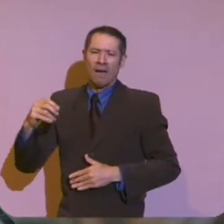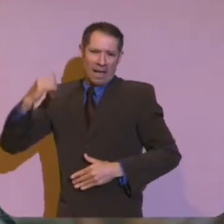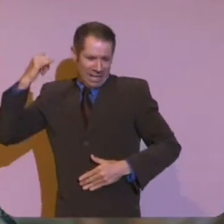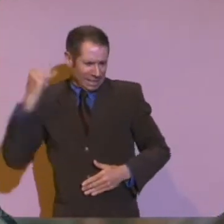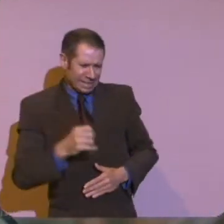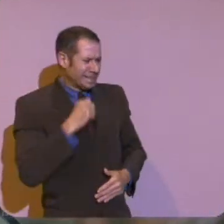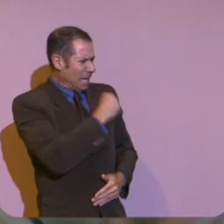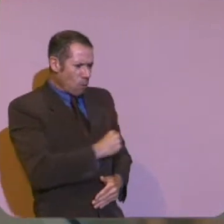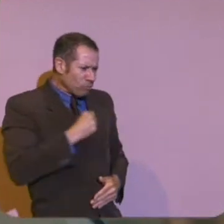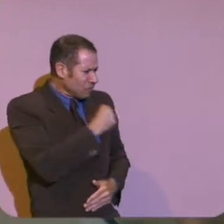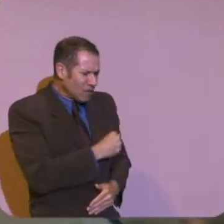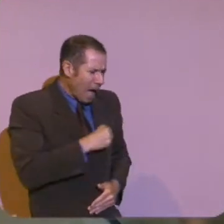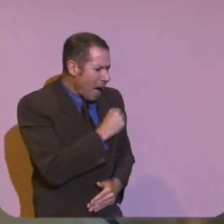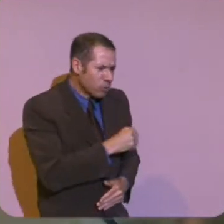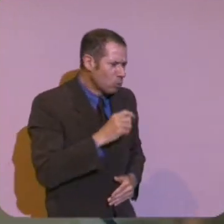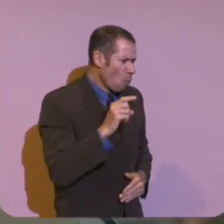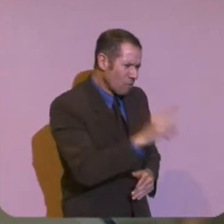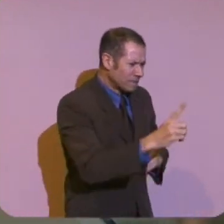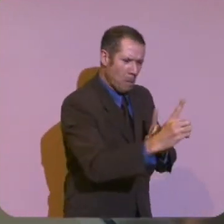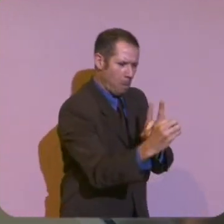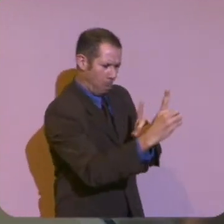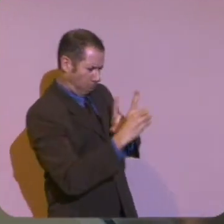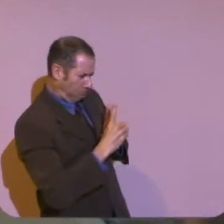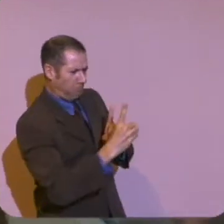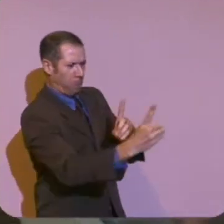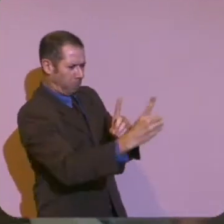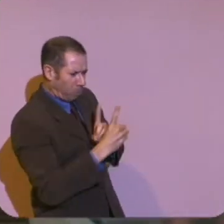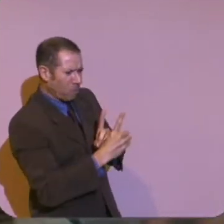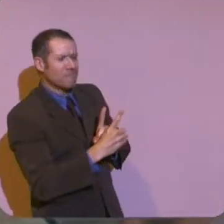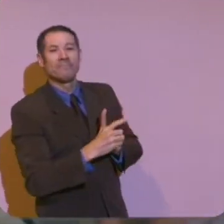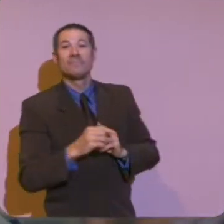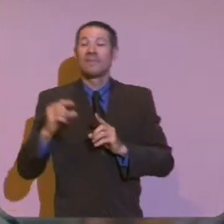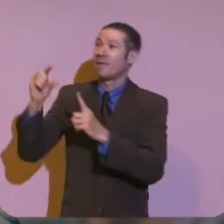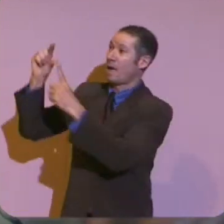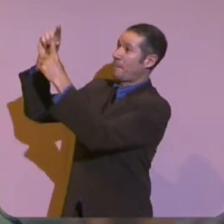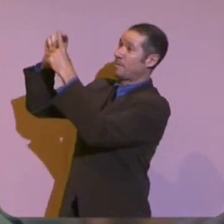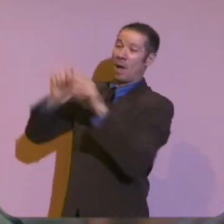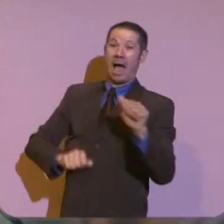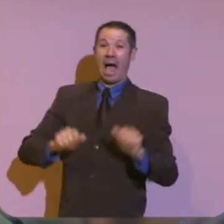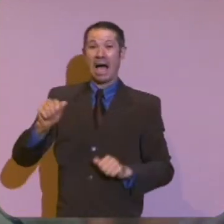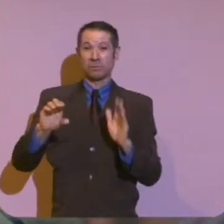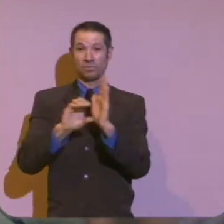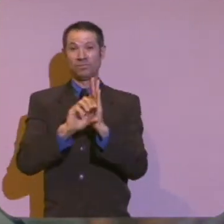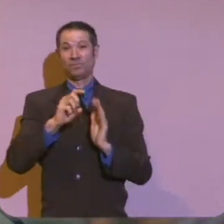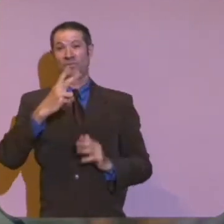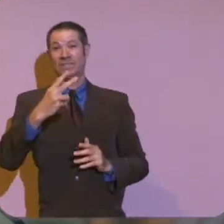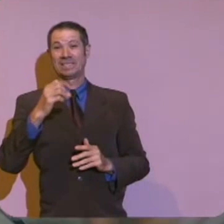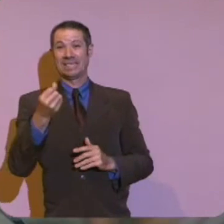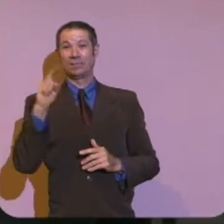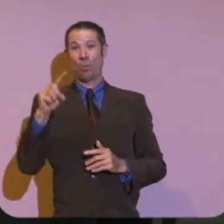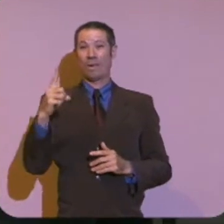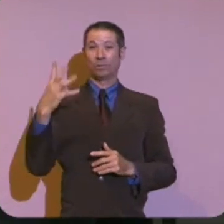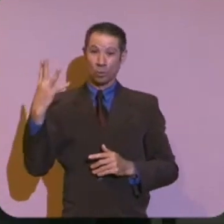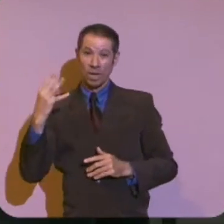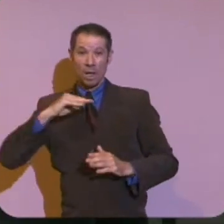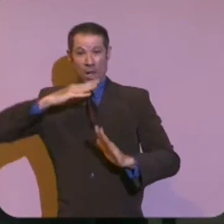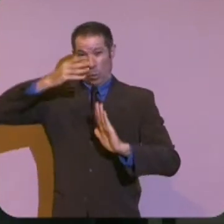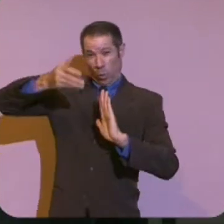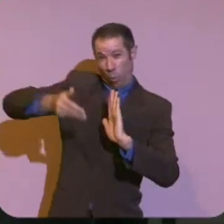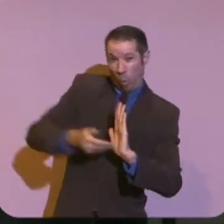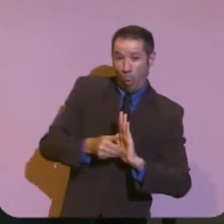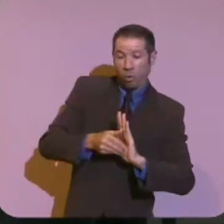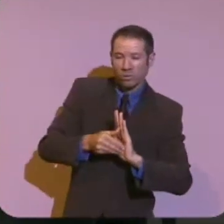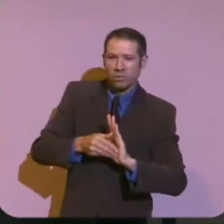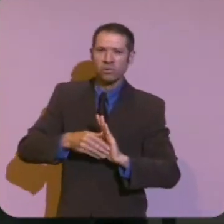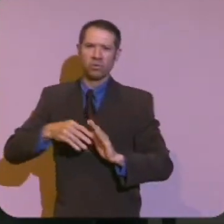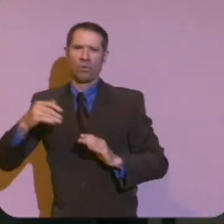Saulo, por que tu me persegues? E aí diz a Bíblia em Atos 26:14, todos caímos por terra, e